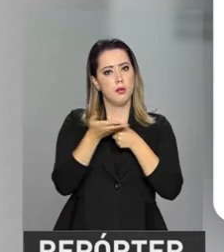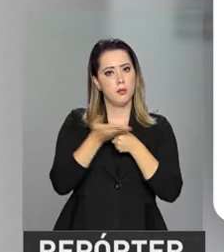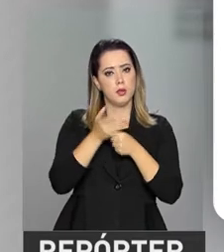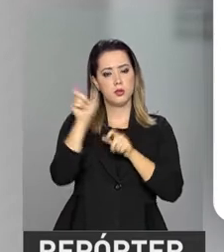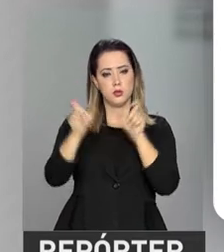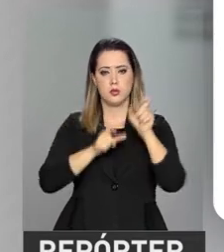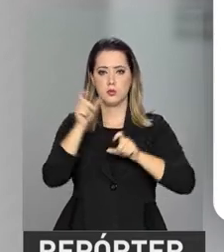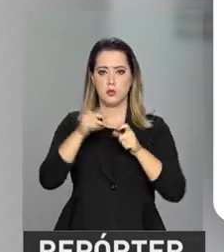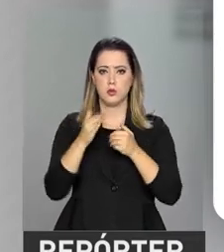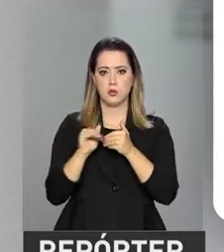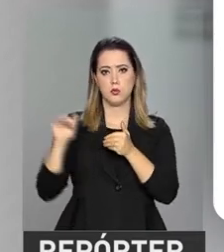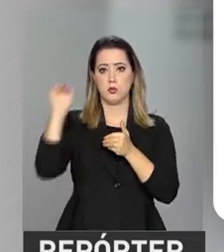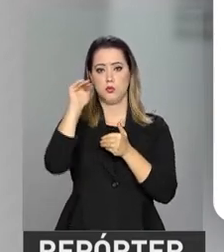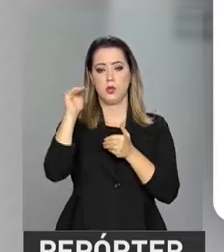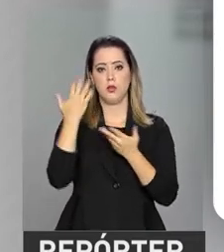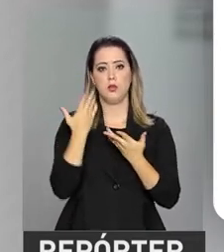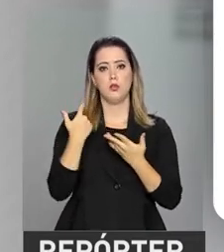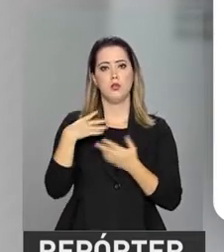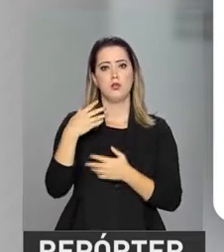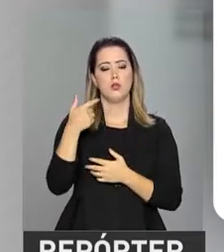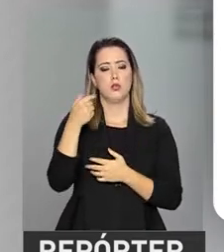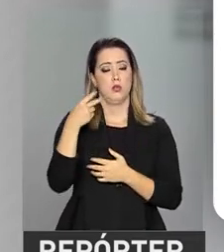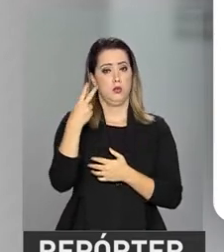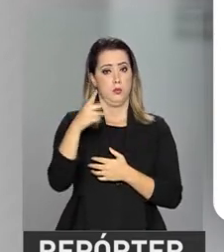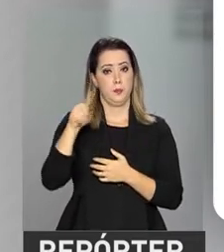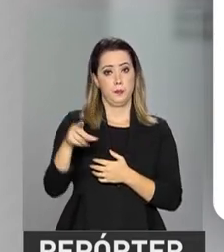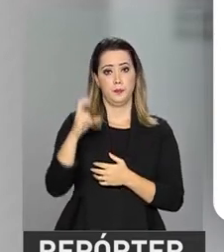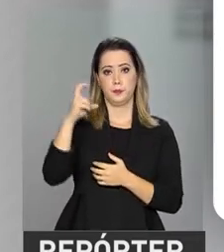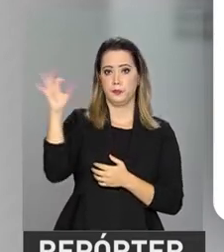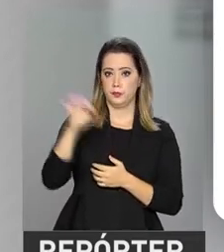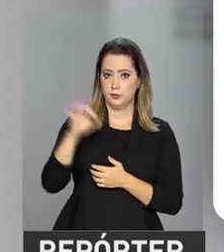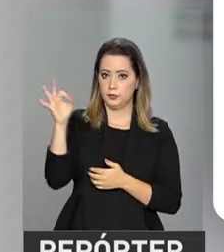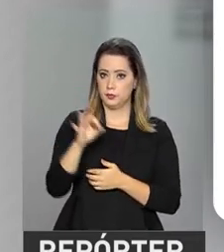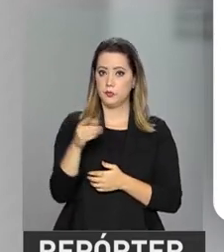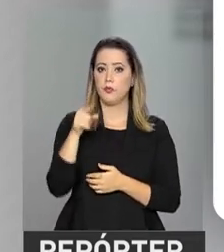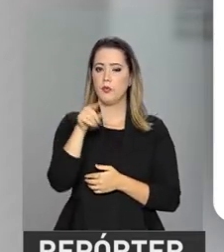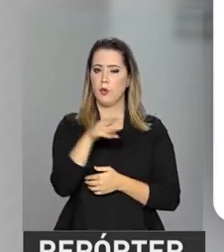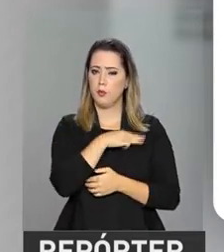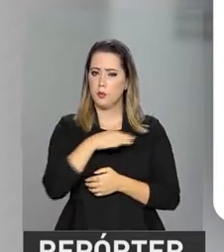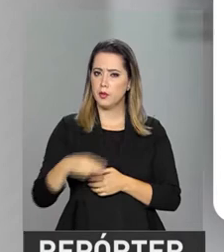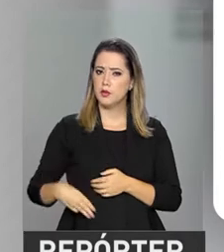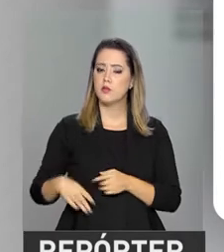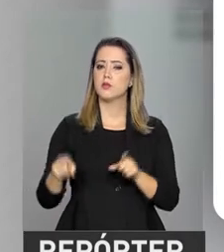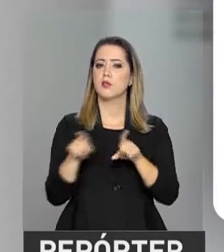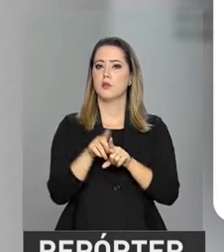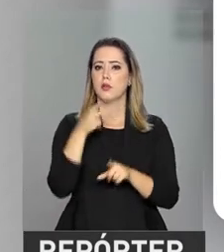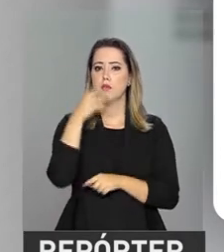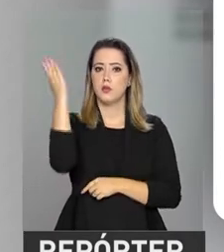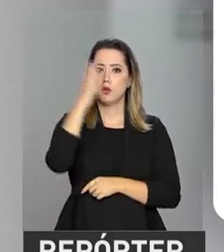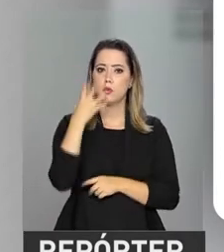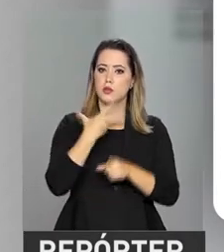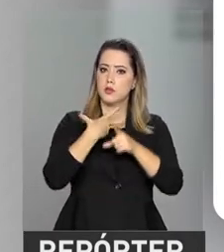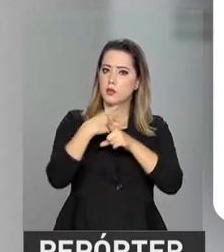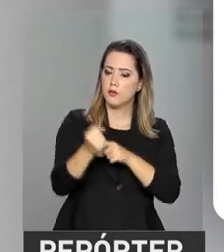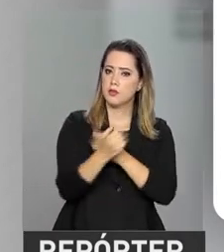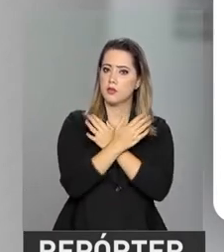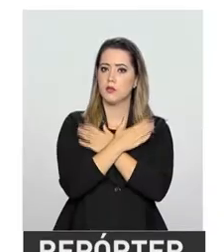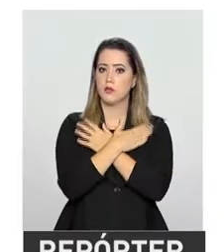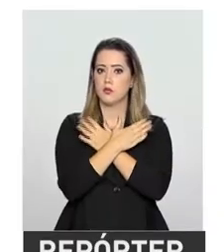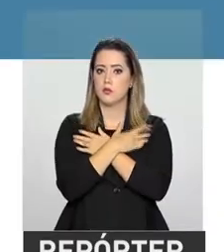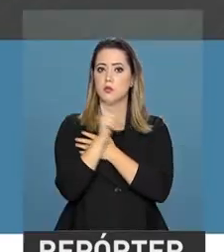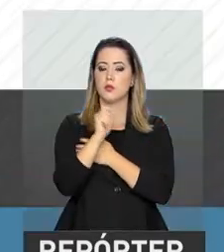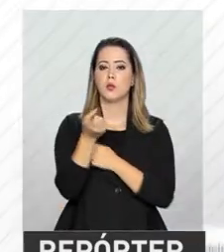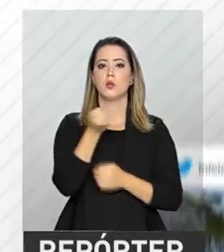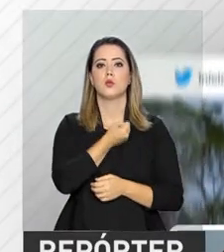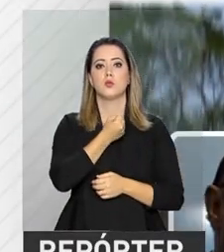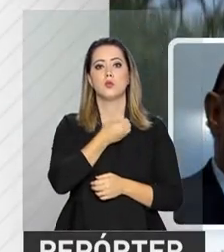brasileiros que ficou maior com alta de dois e meio por cento meirelles disse ainda que o brasil está vencendo o desemprego e